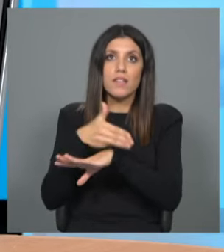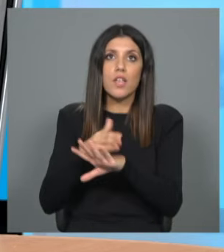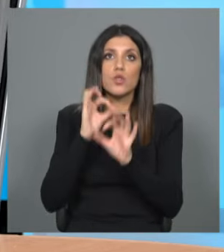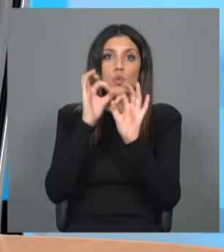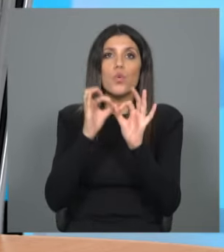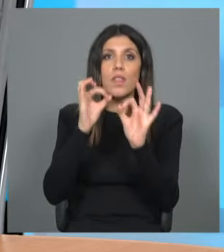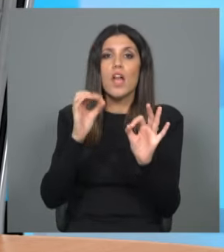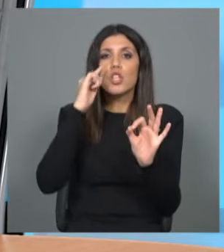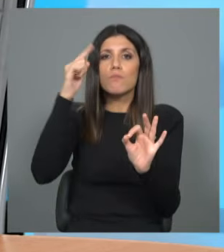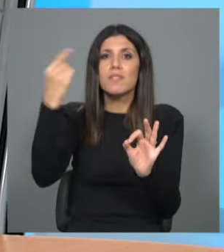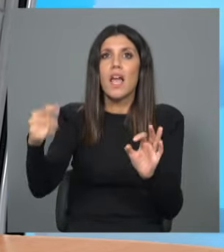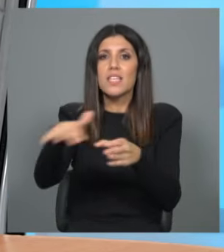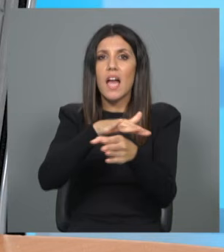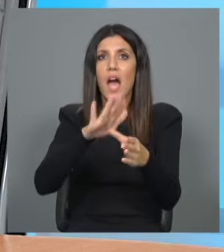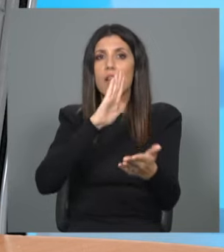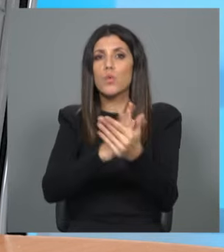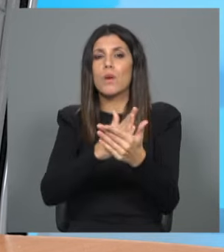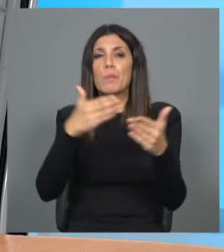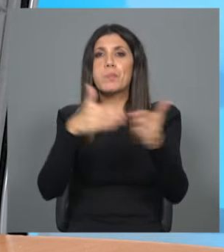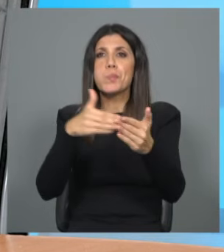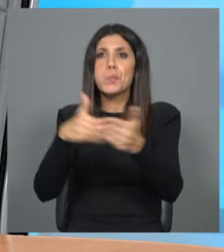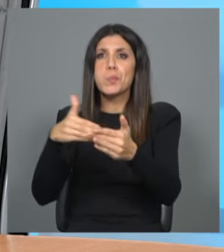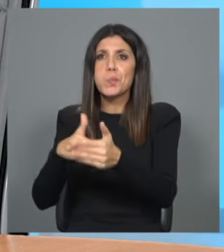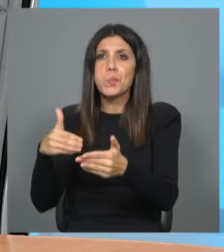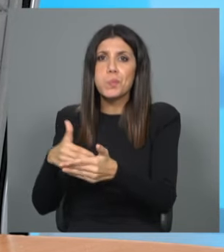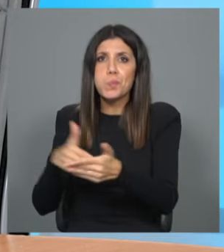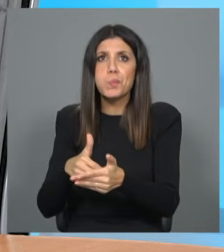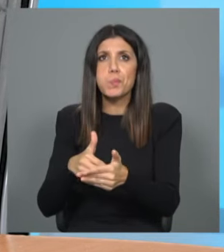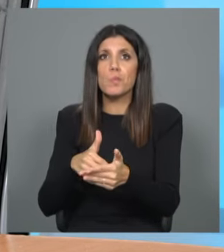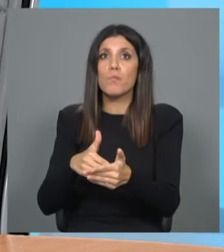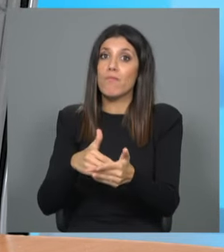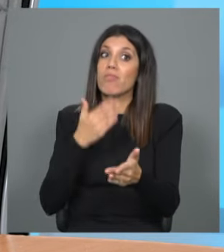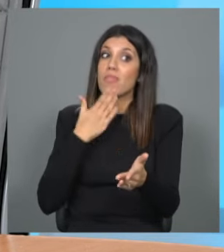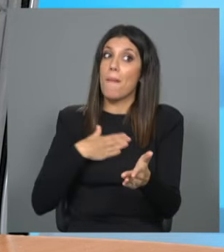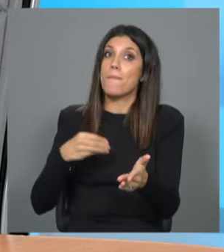especializados nesta área está muito condicionado, deve